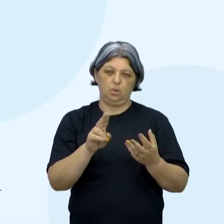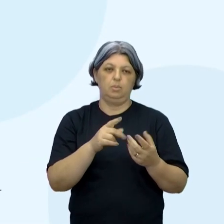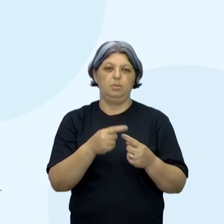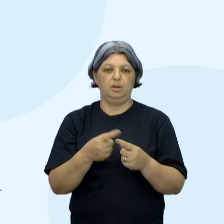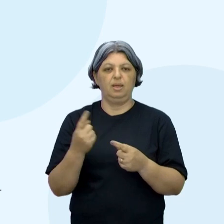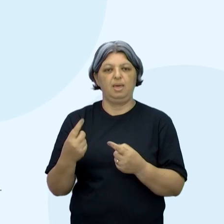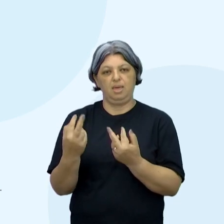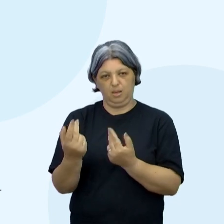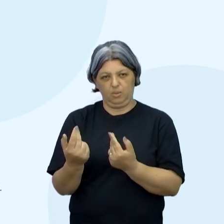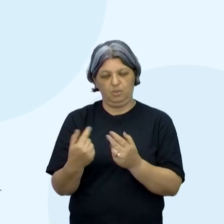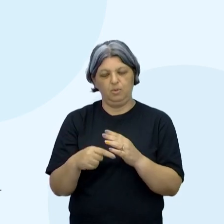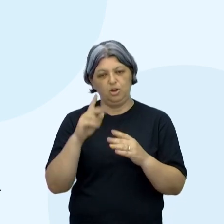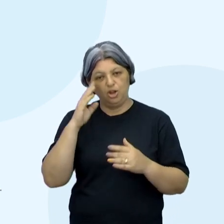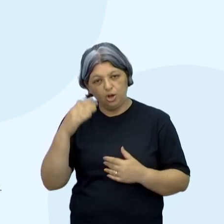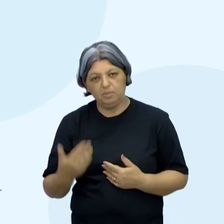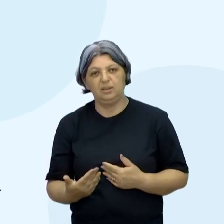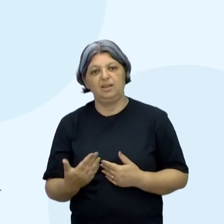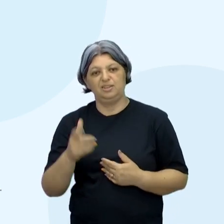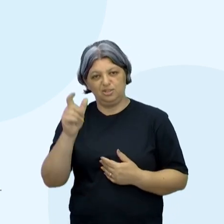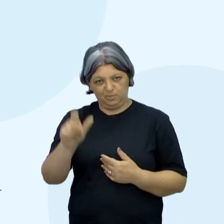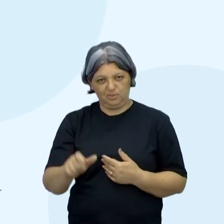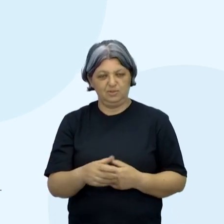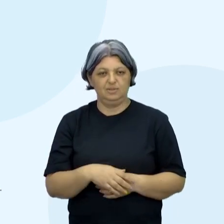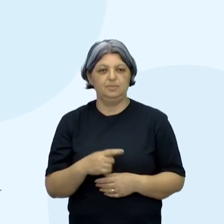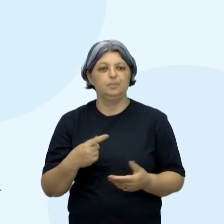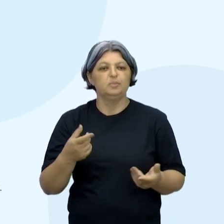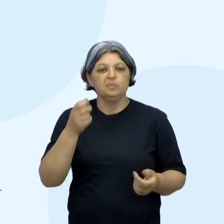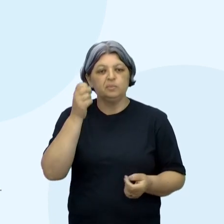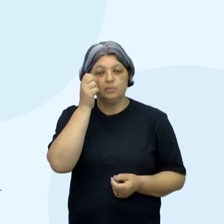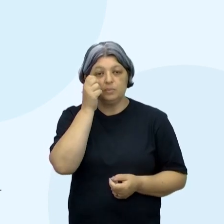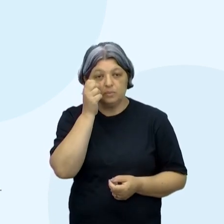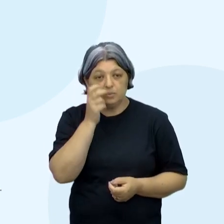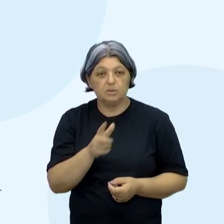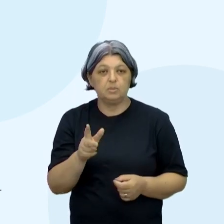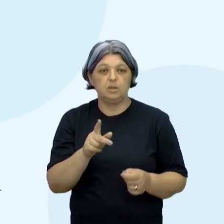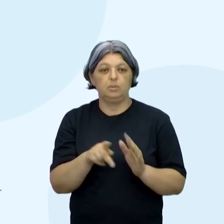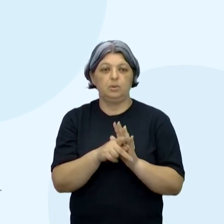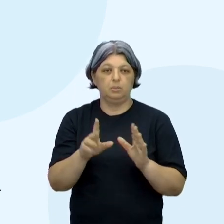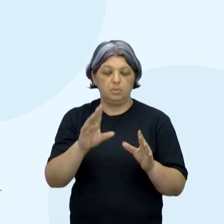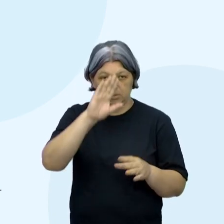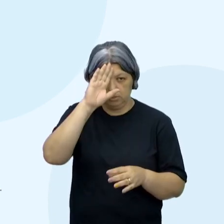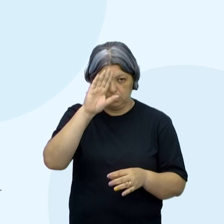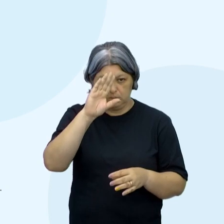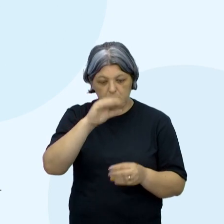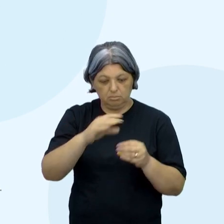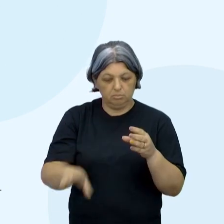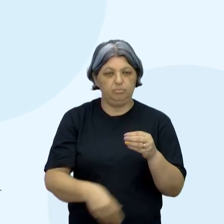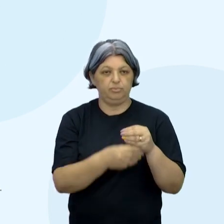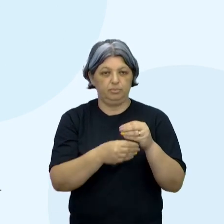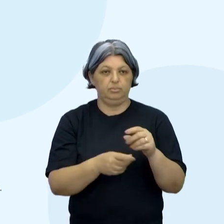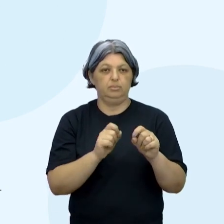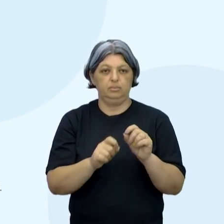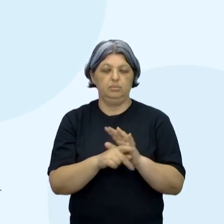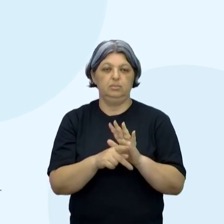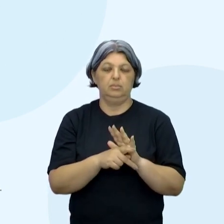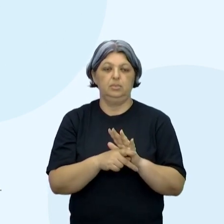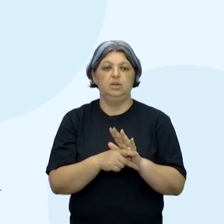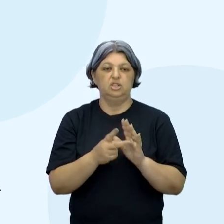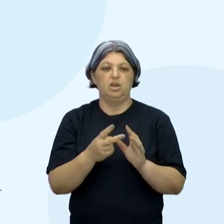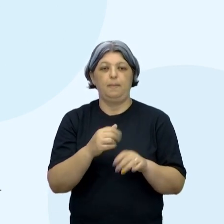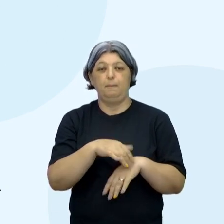a homenagem é para você. De olho na integração. Então, nós já falamos aqui mais de 20 e tantos